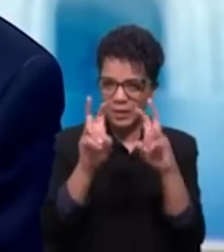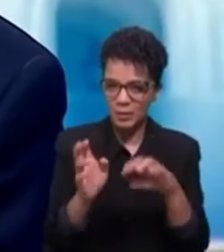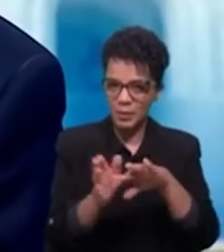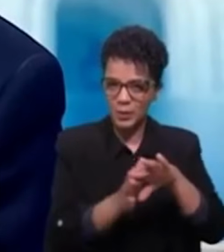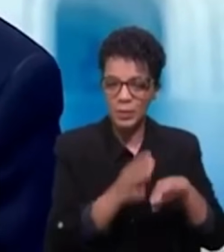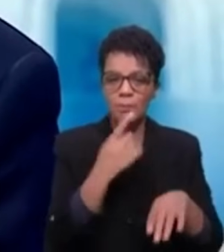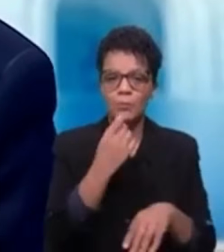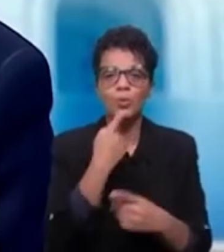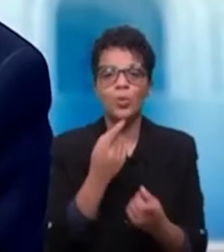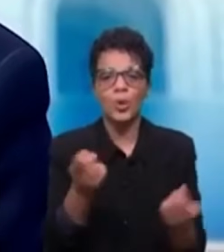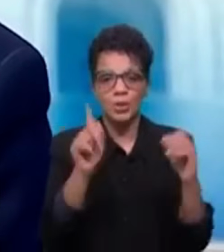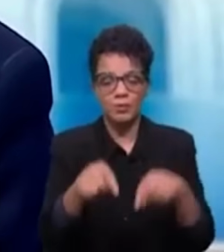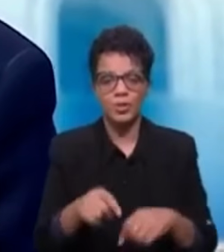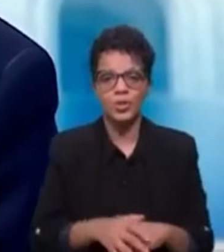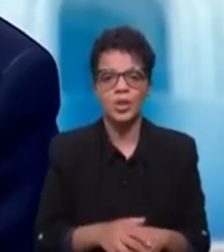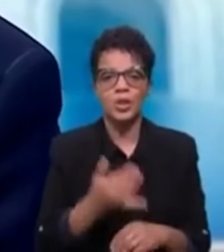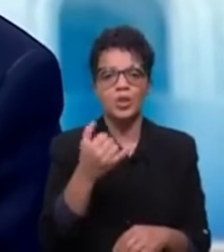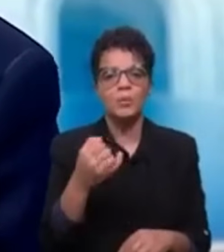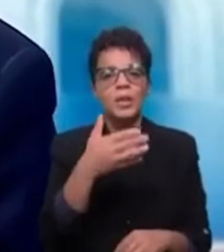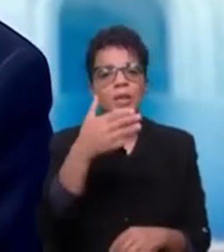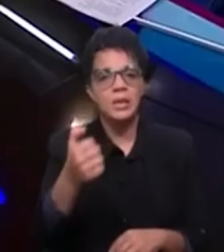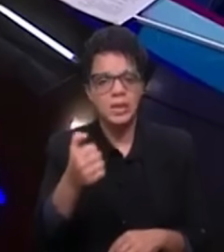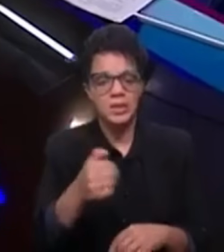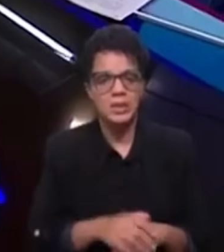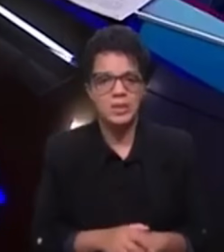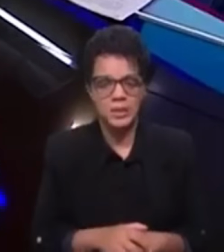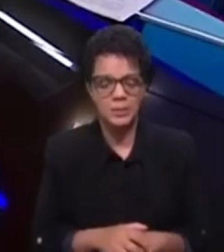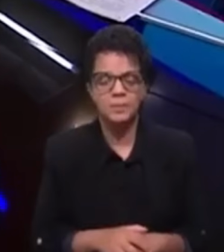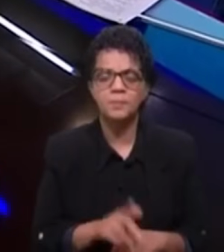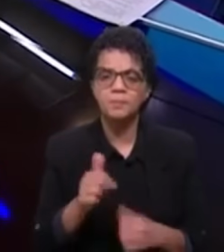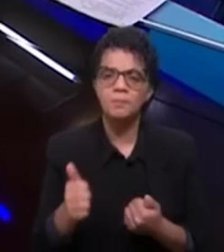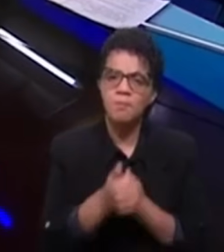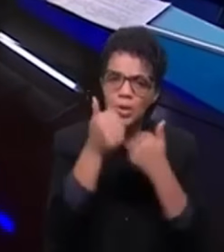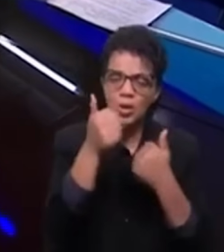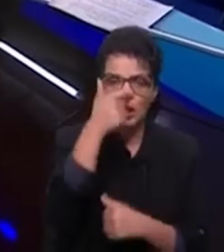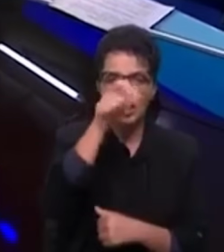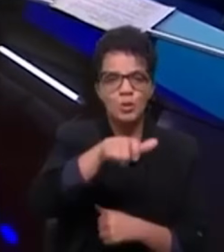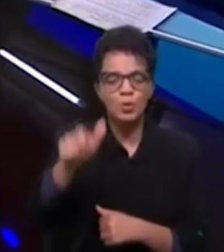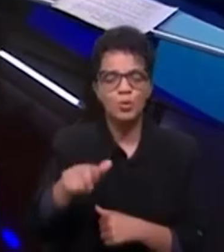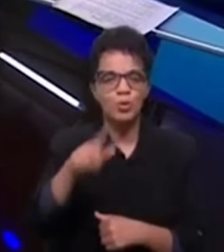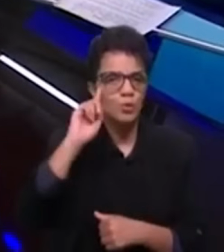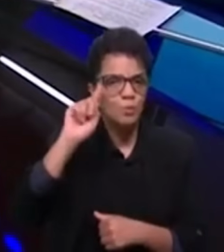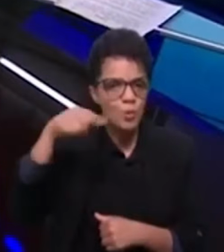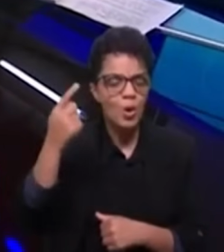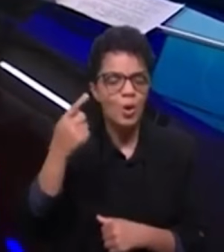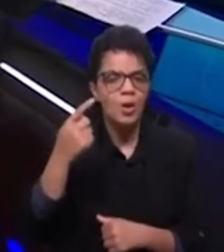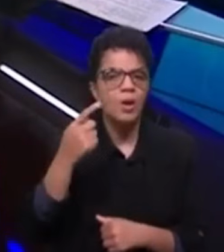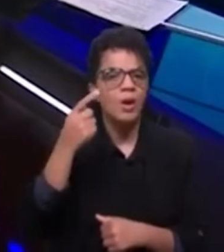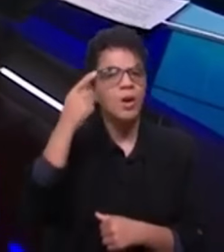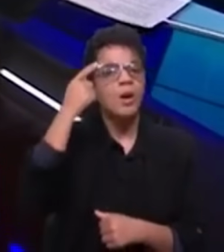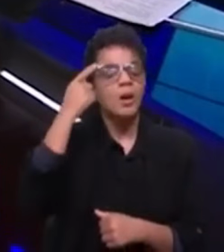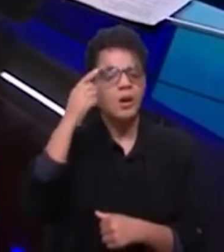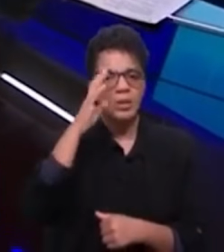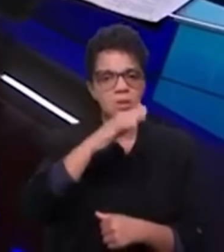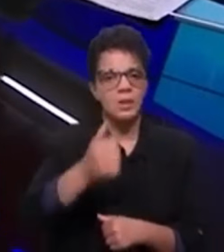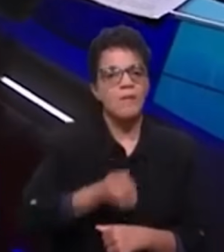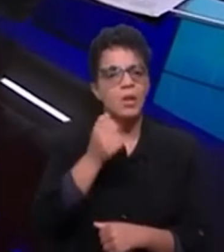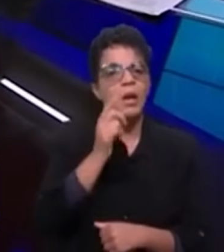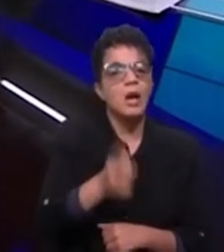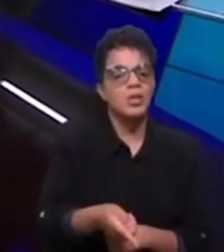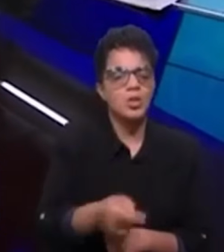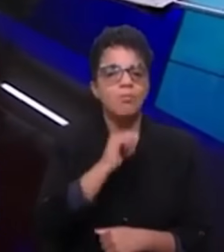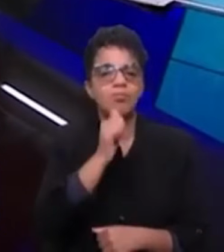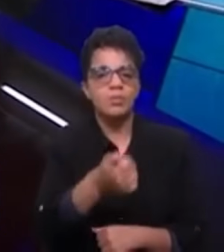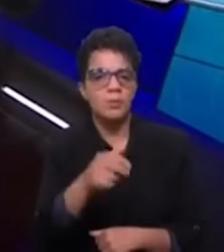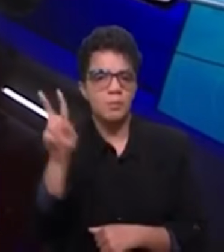vol a pergun depois de 2015 não seria melhor que os eleitores soubessem o que é que contam no caso de uma vitória ou de uma